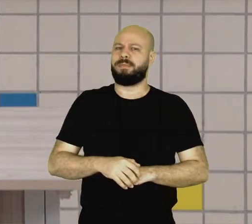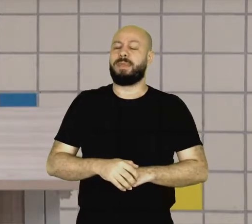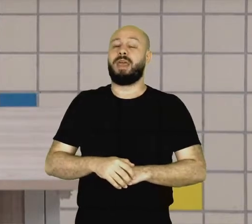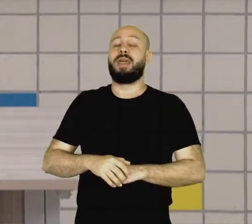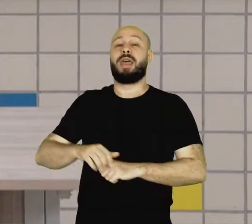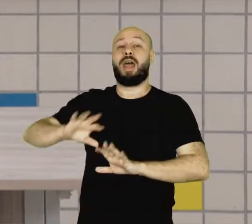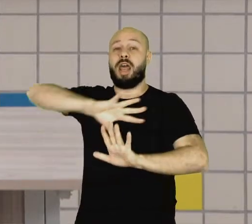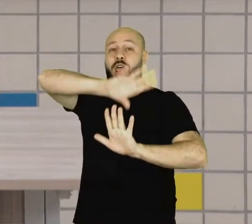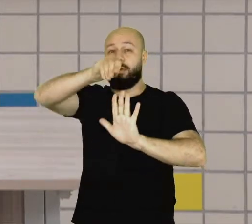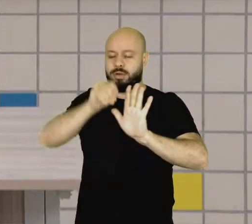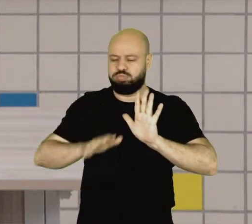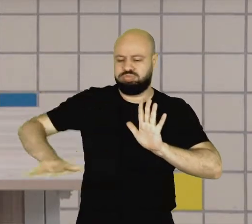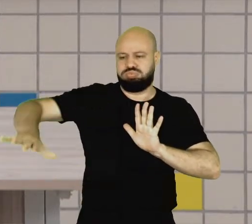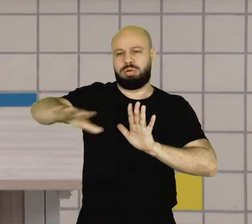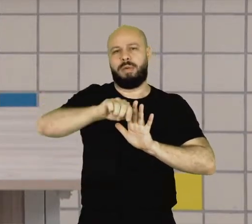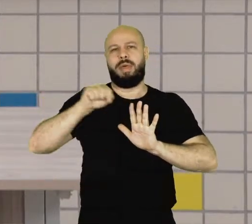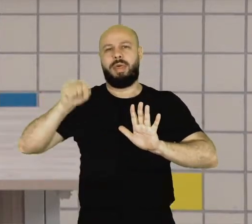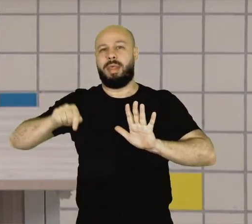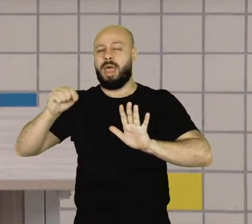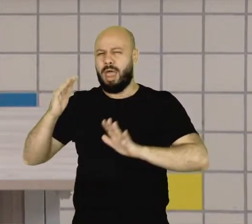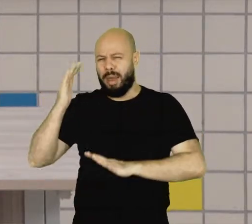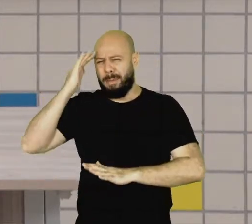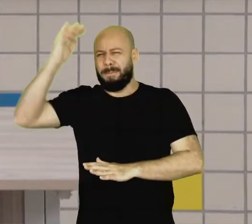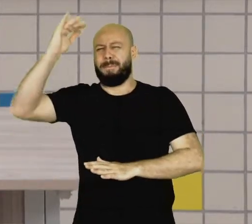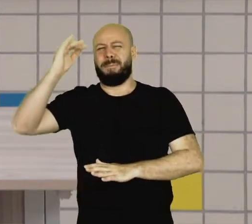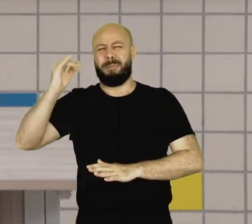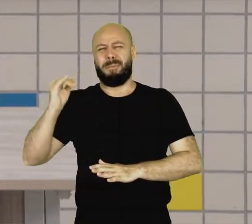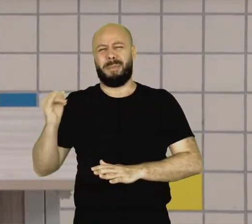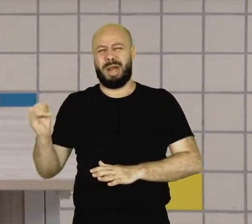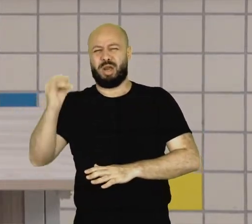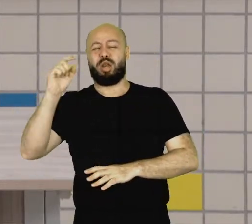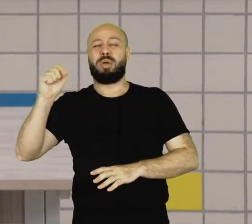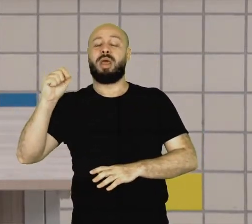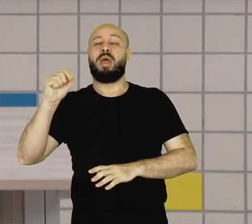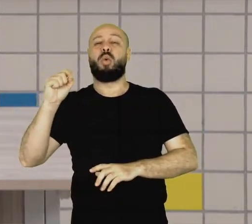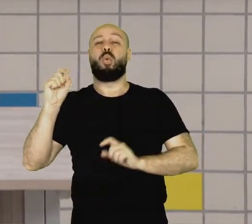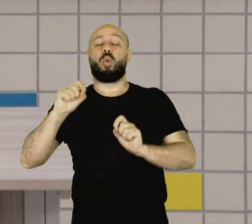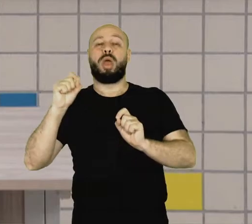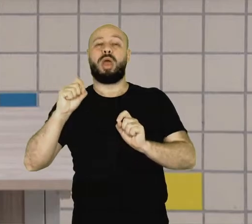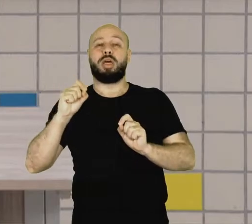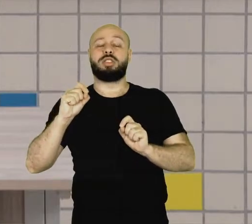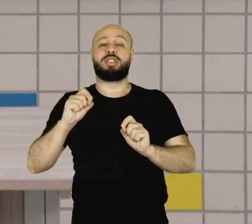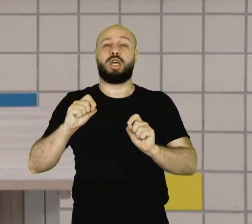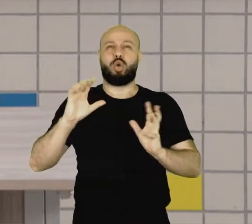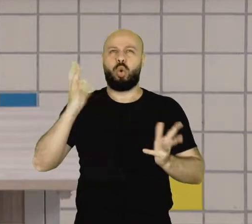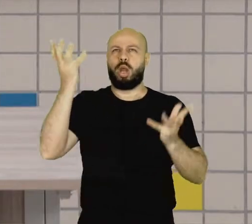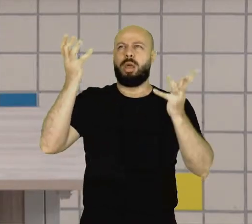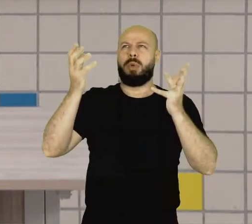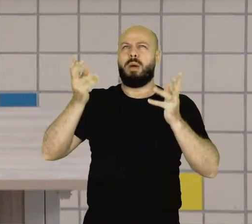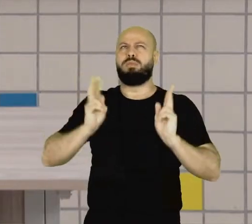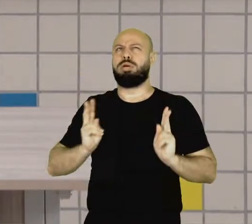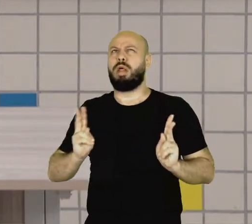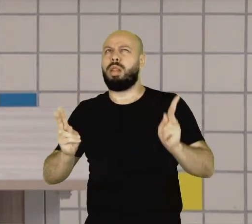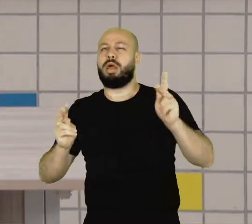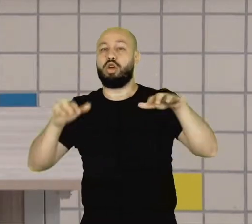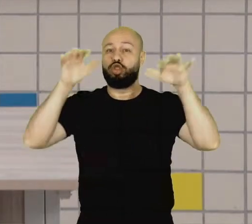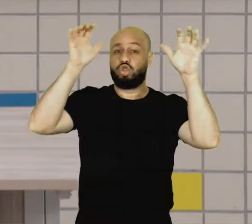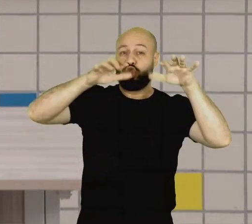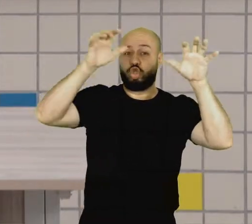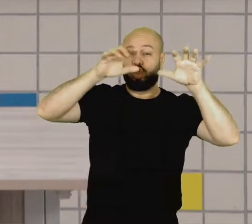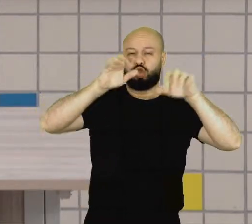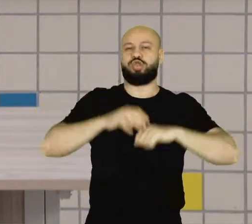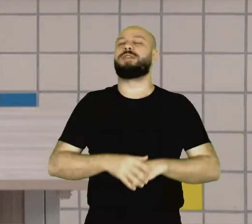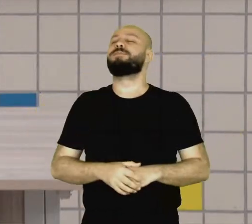floresta amazônica, que é bastante importante para regulação climática e para a regulação das chuvas,